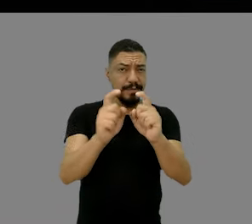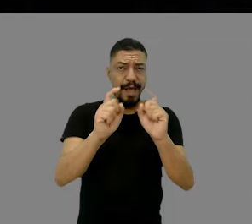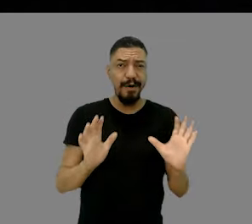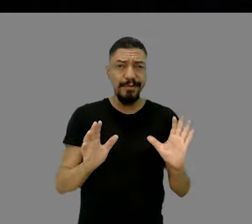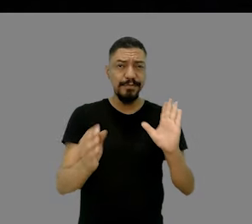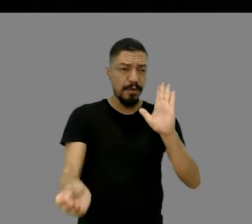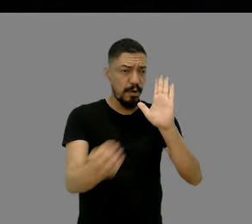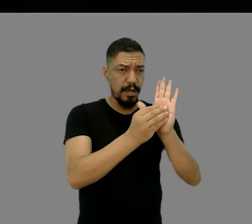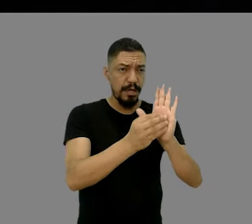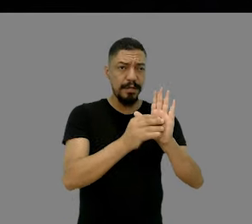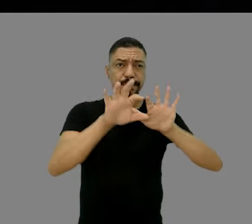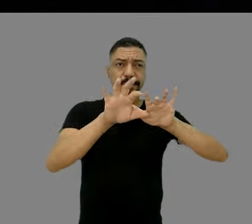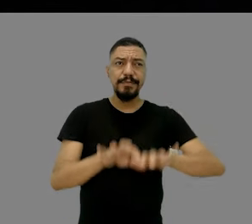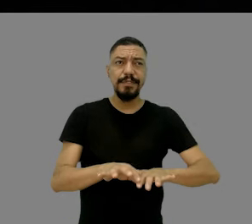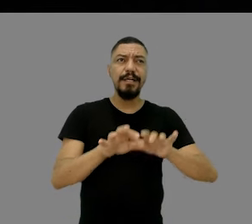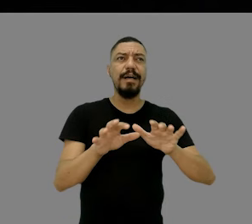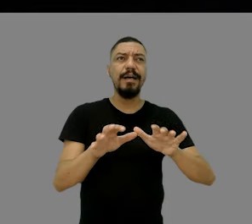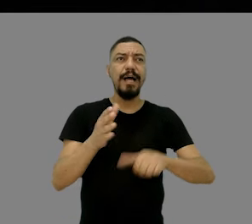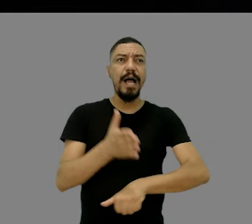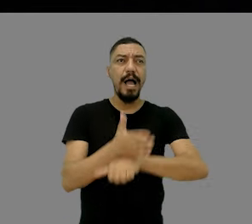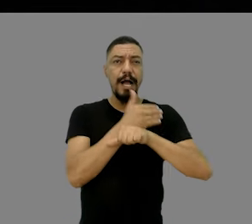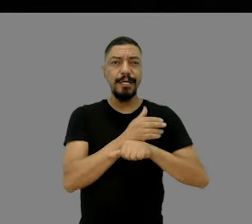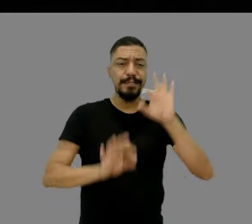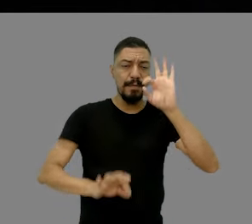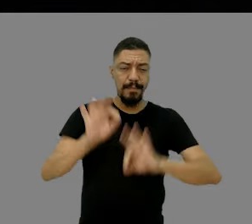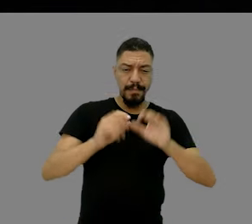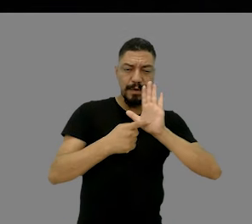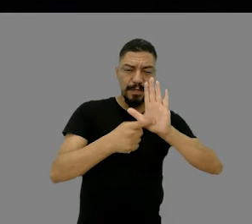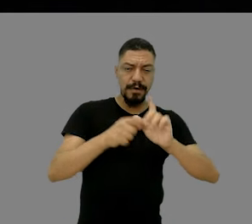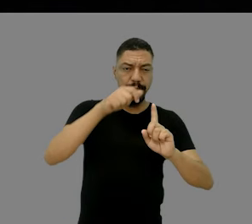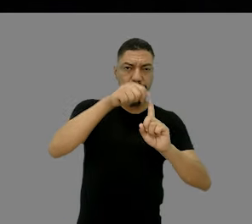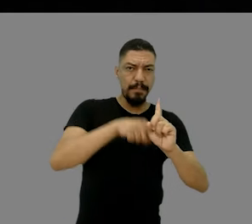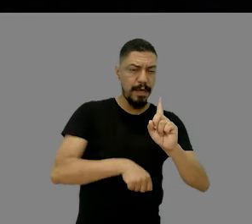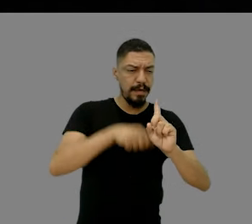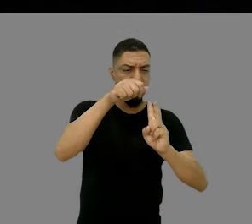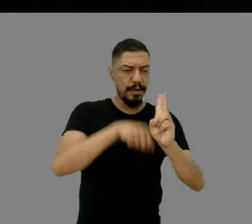mês 3, vocês fizeram reuniões semanais onde se discutiu